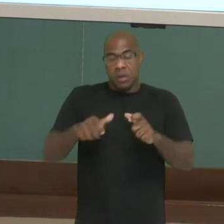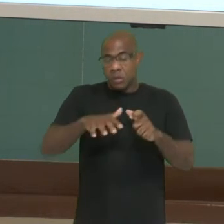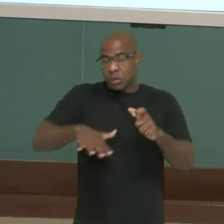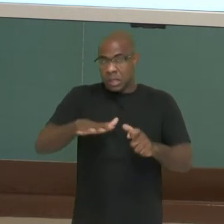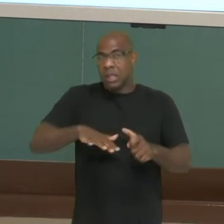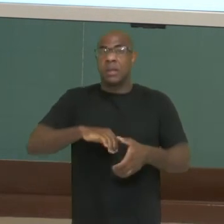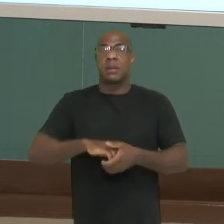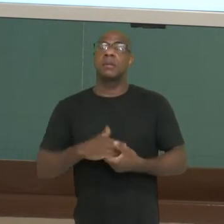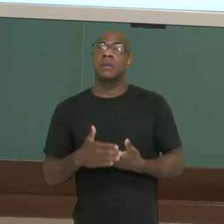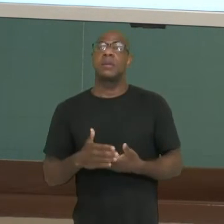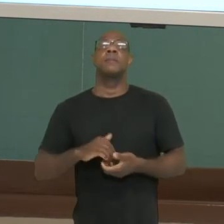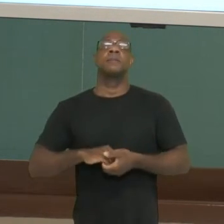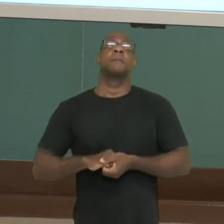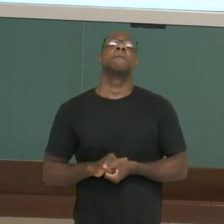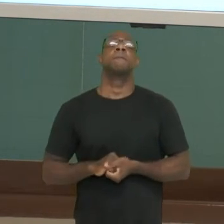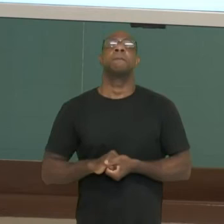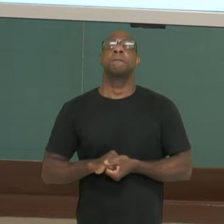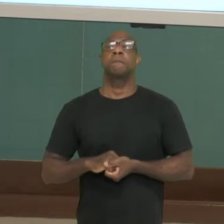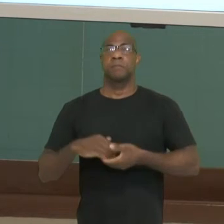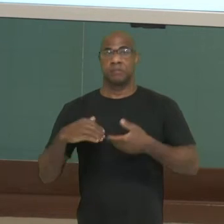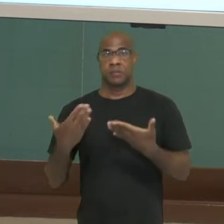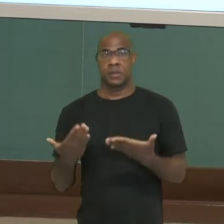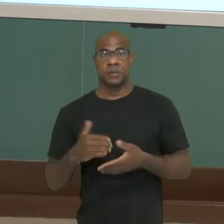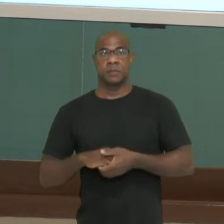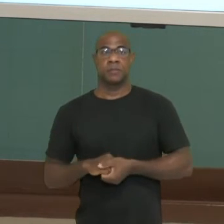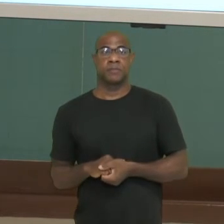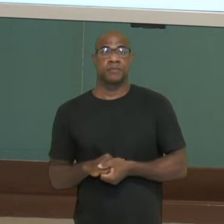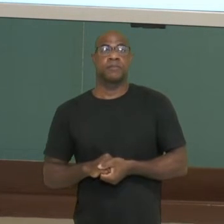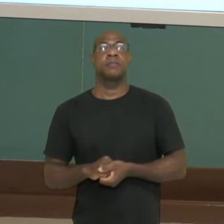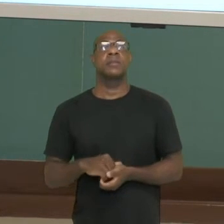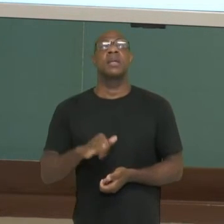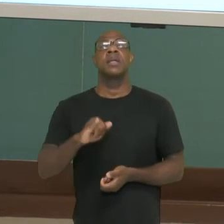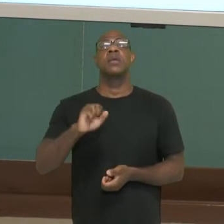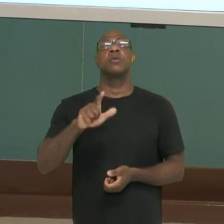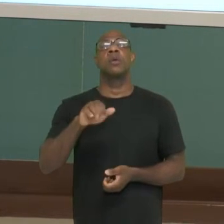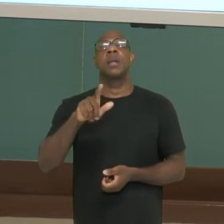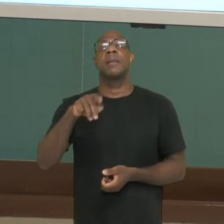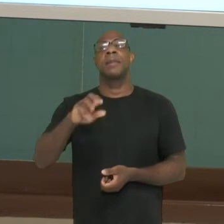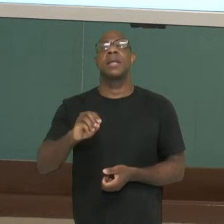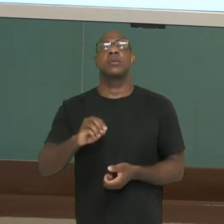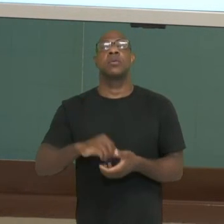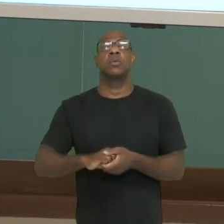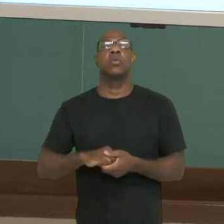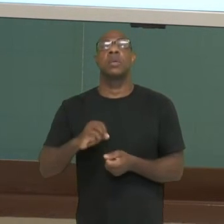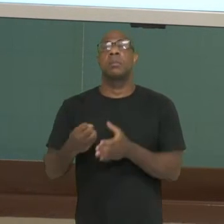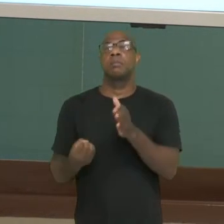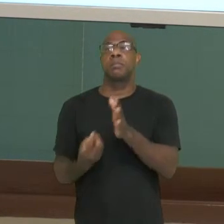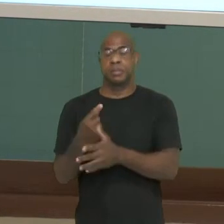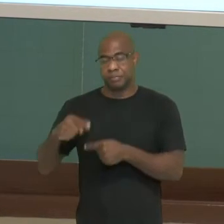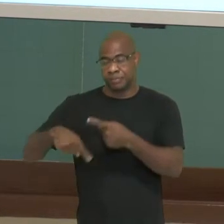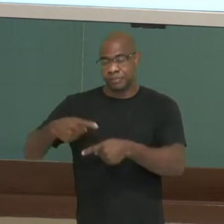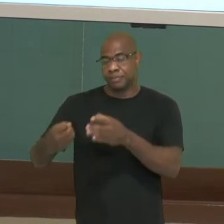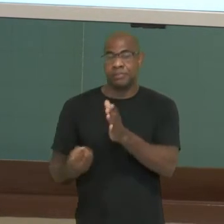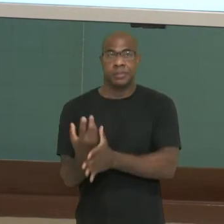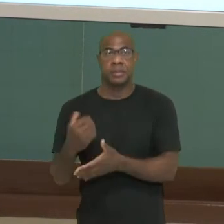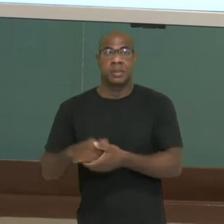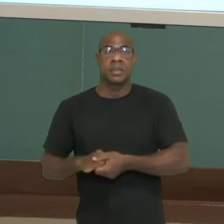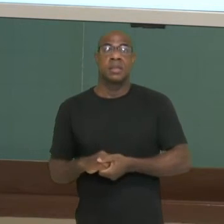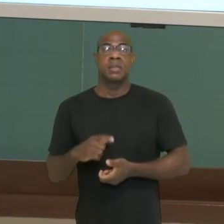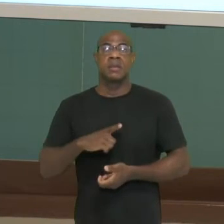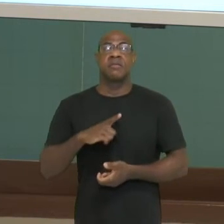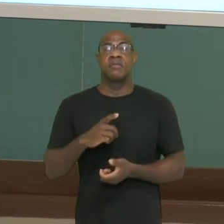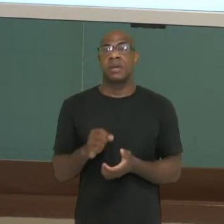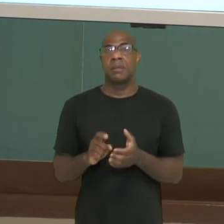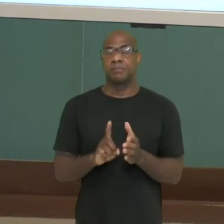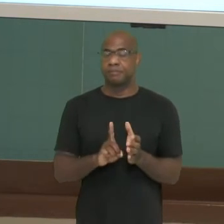mais adaptados. Isolamento reprodutivo. Então, as espécies vão ficar em